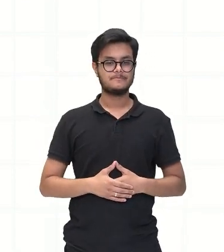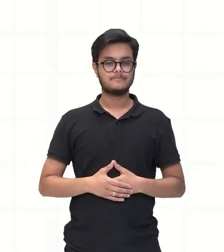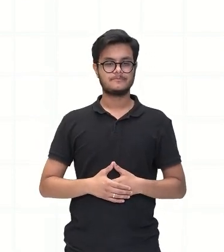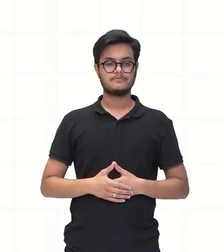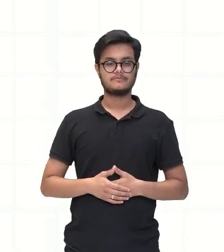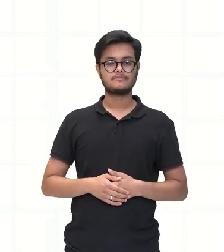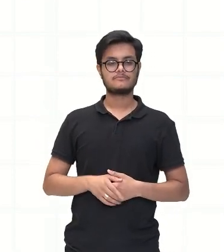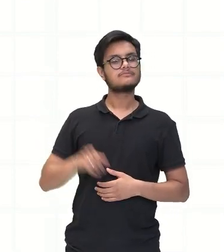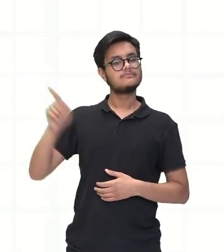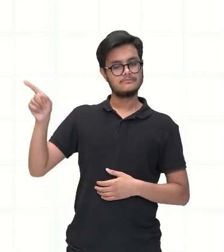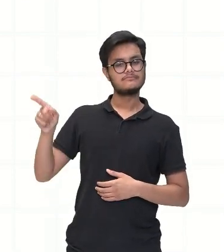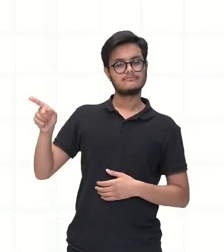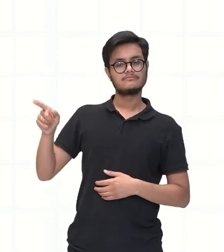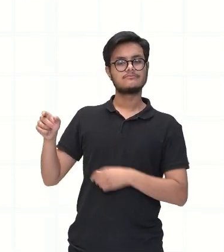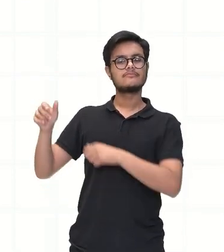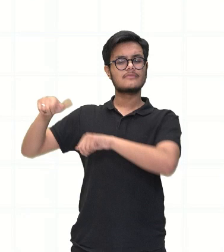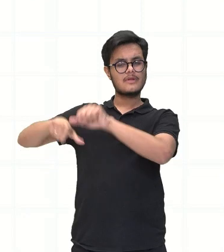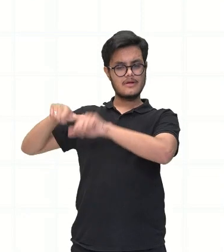aqui,